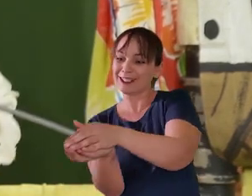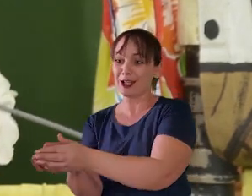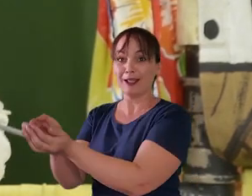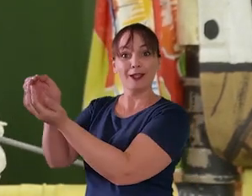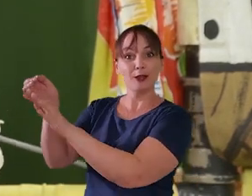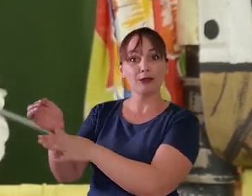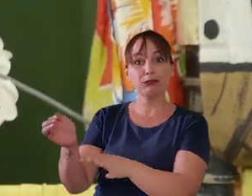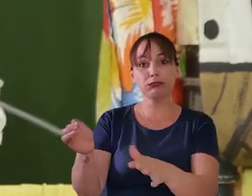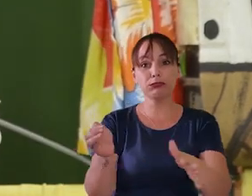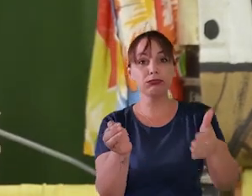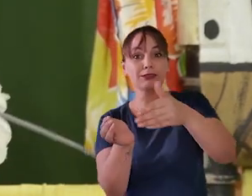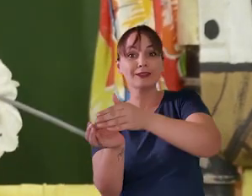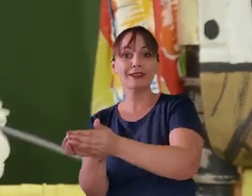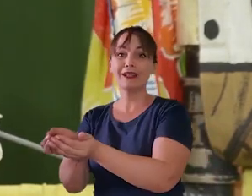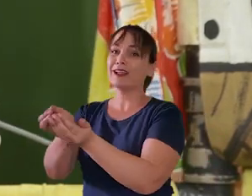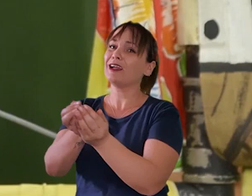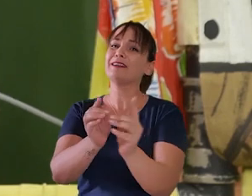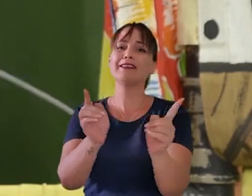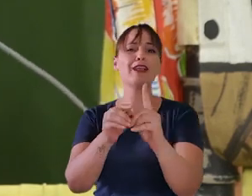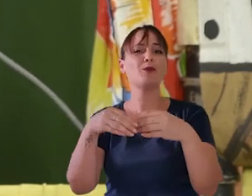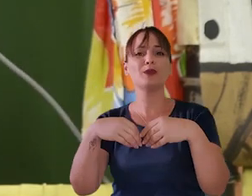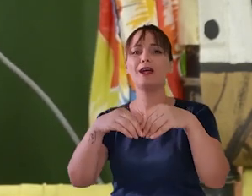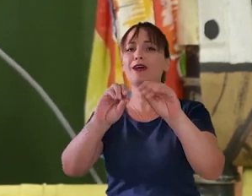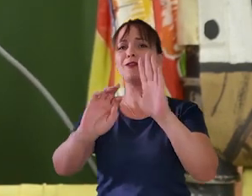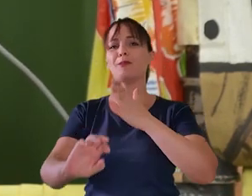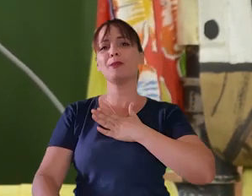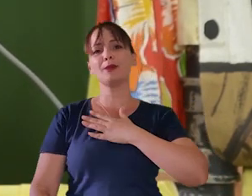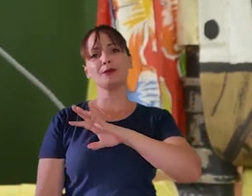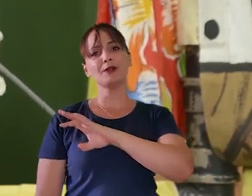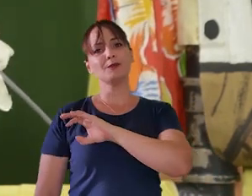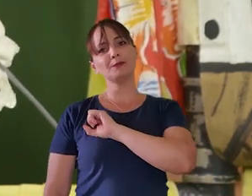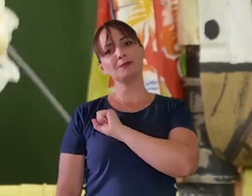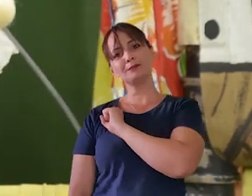canoa, meu bem não vai levar.